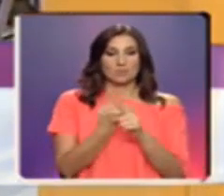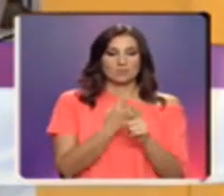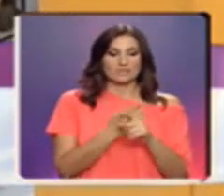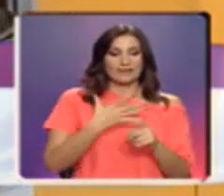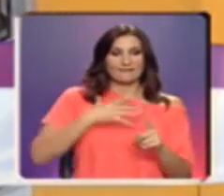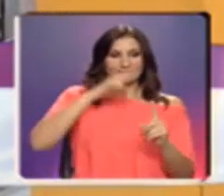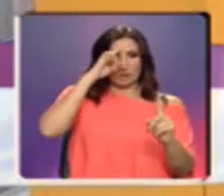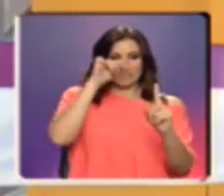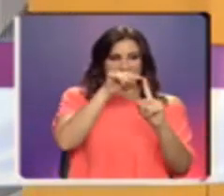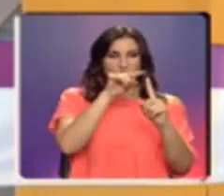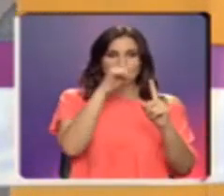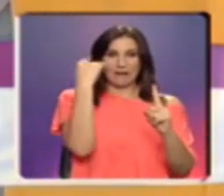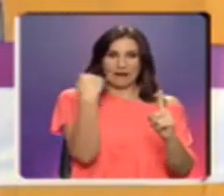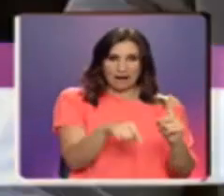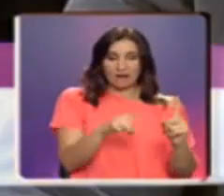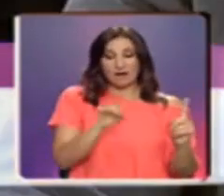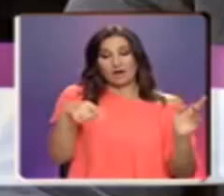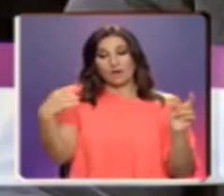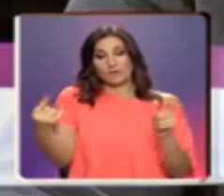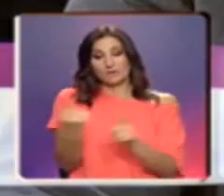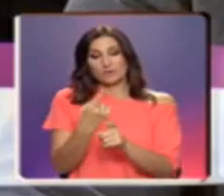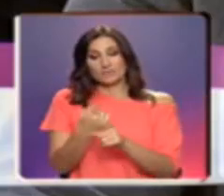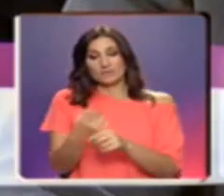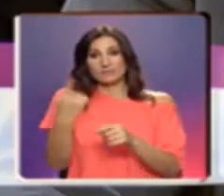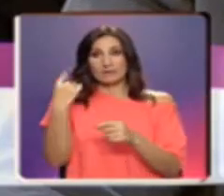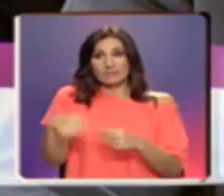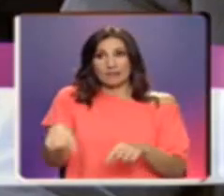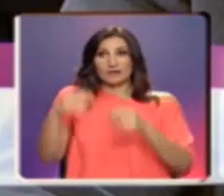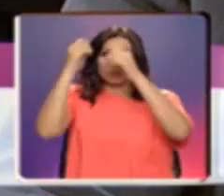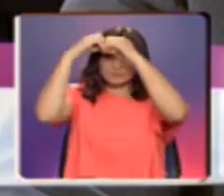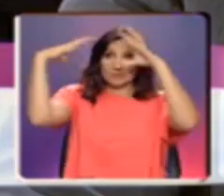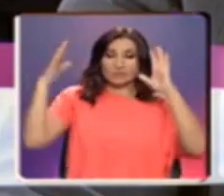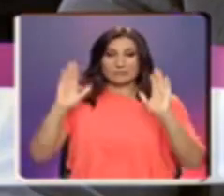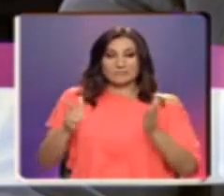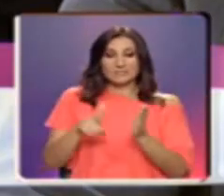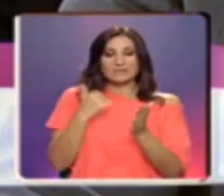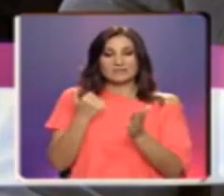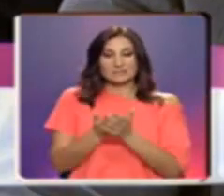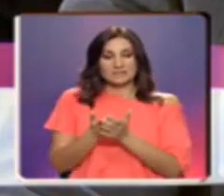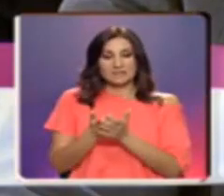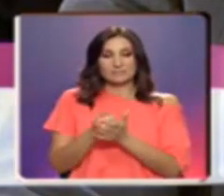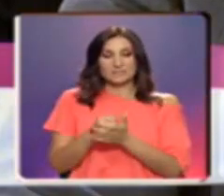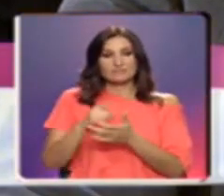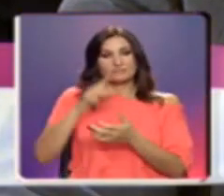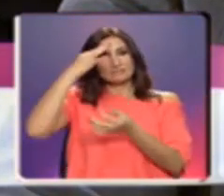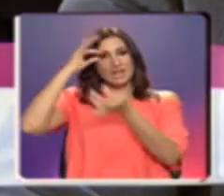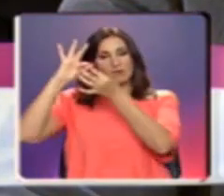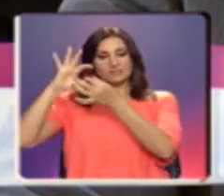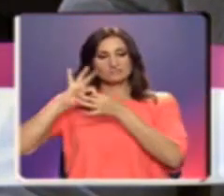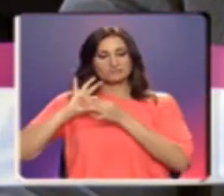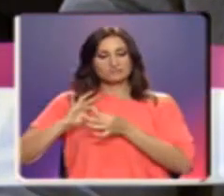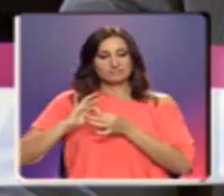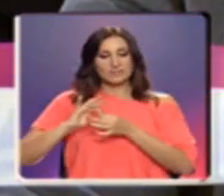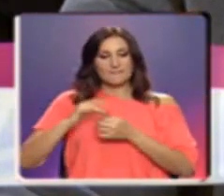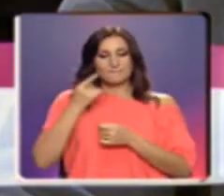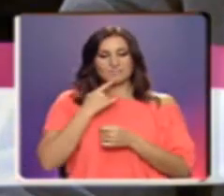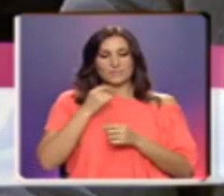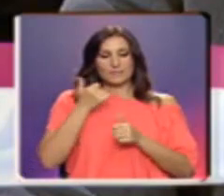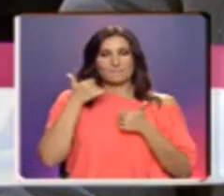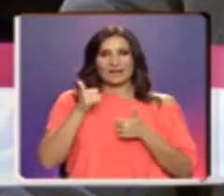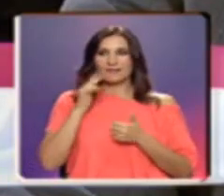termos objetivos na nossa vida, outra coisa é termos a completa noção que temos que ter sempre os pés assentos na terra e perceber